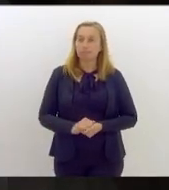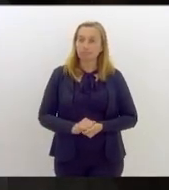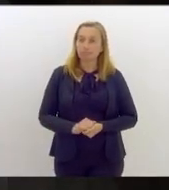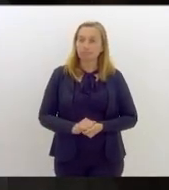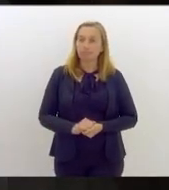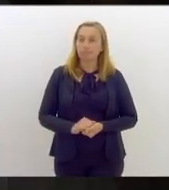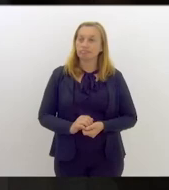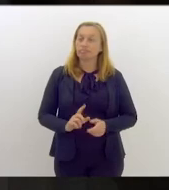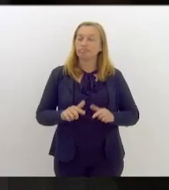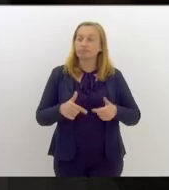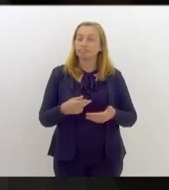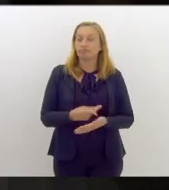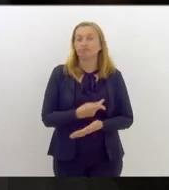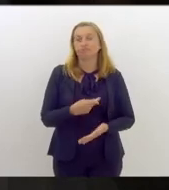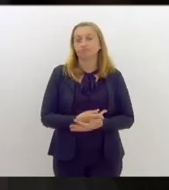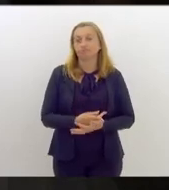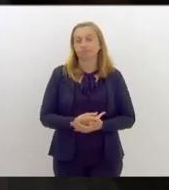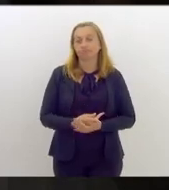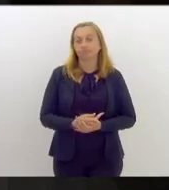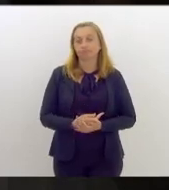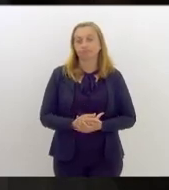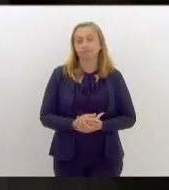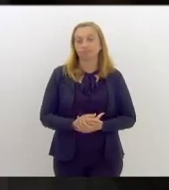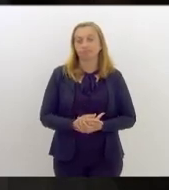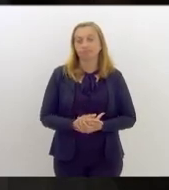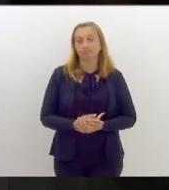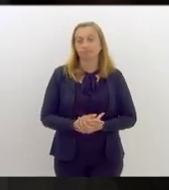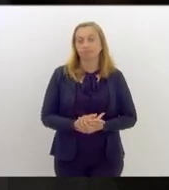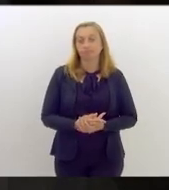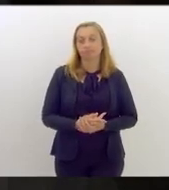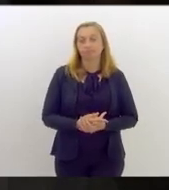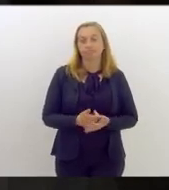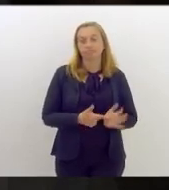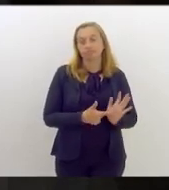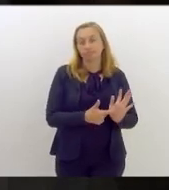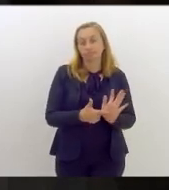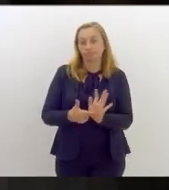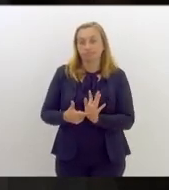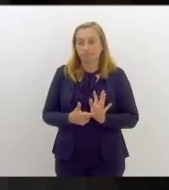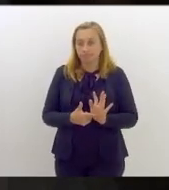essas ações deletérias são